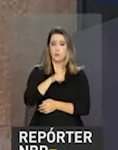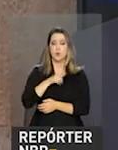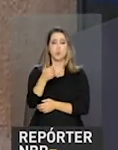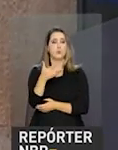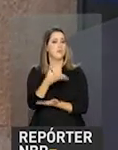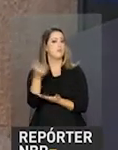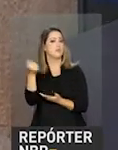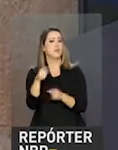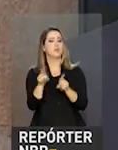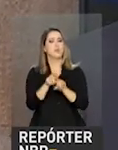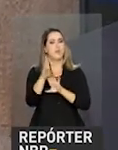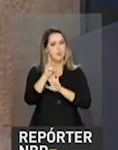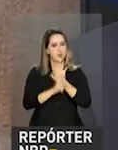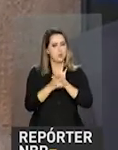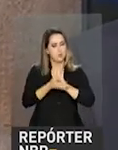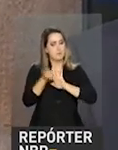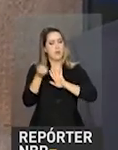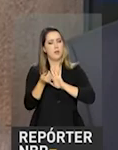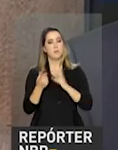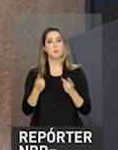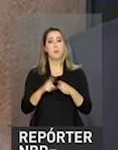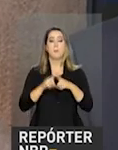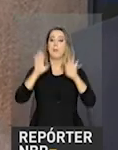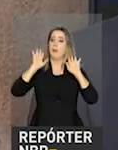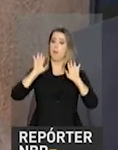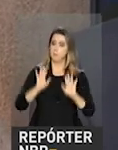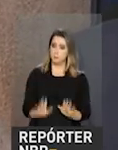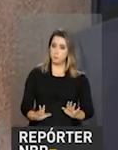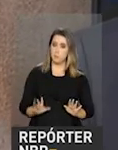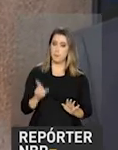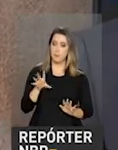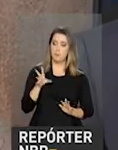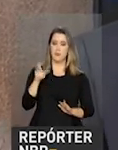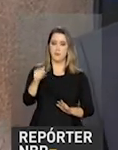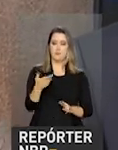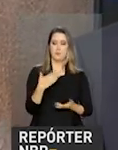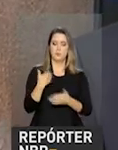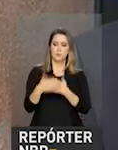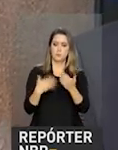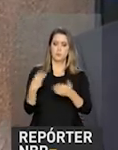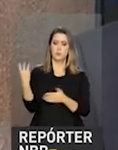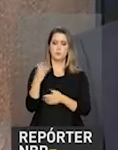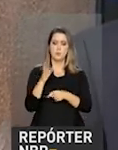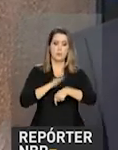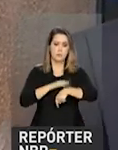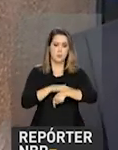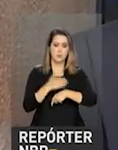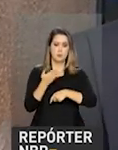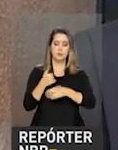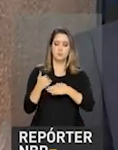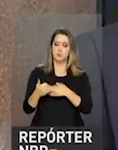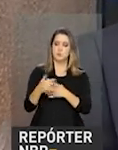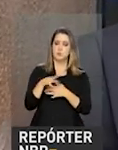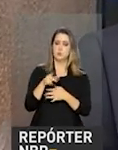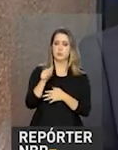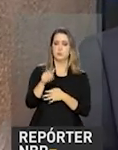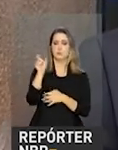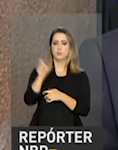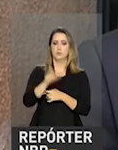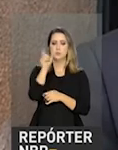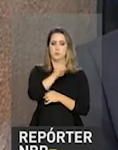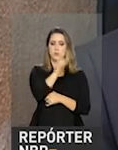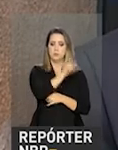a receber o benefício. Agora, ao todo, a partir dessa terceira fase, todos